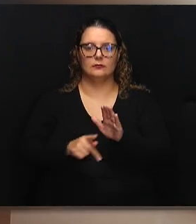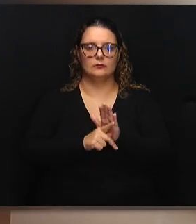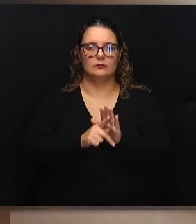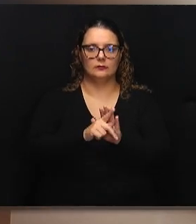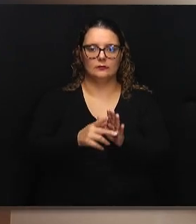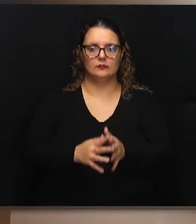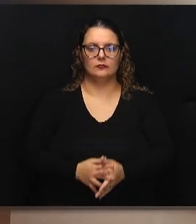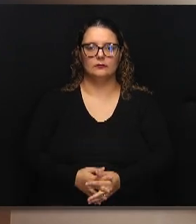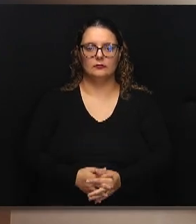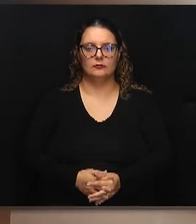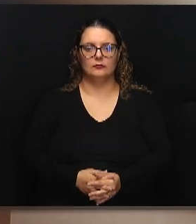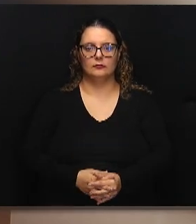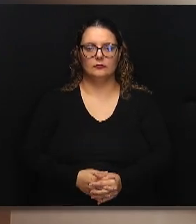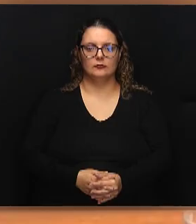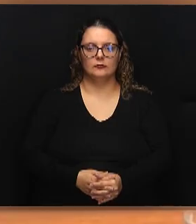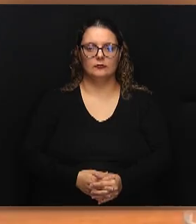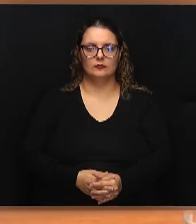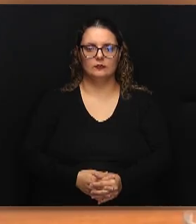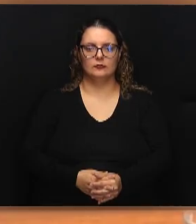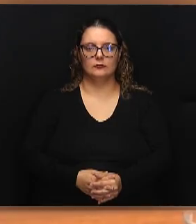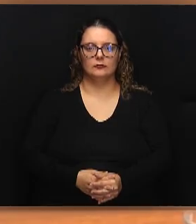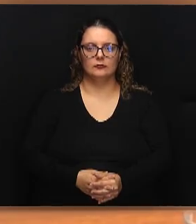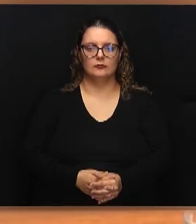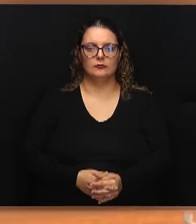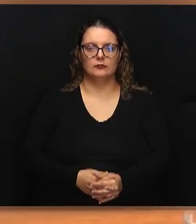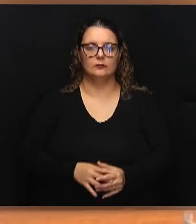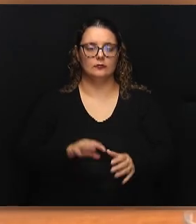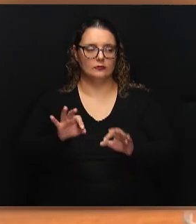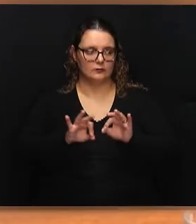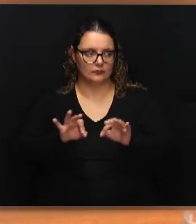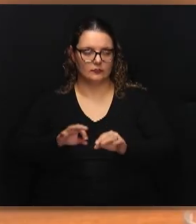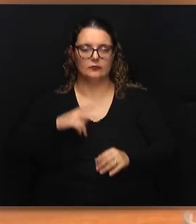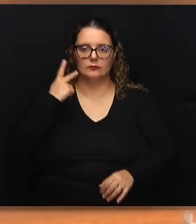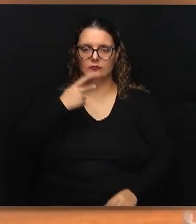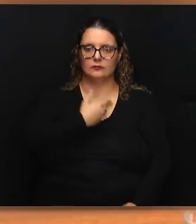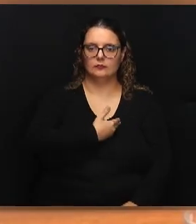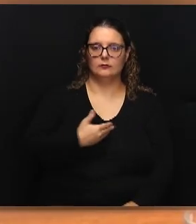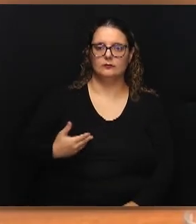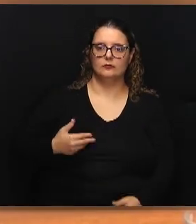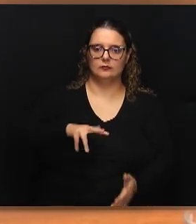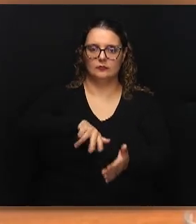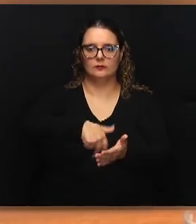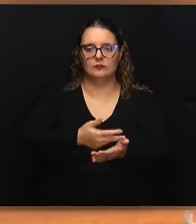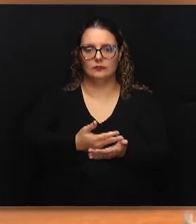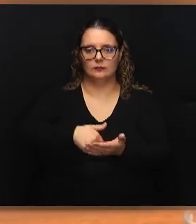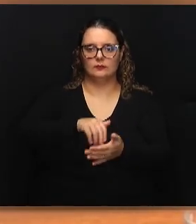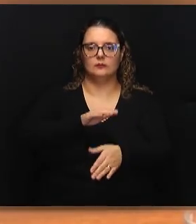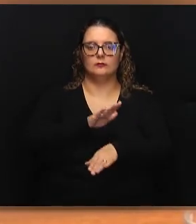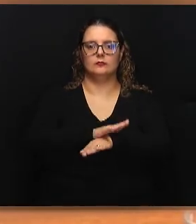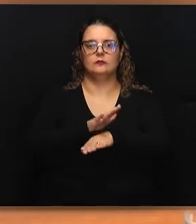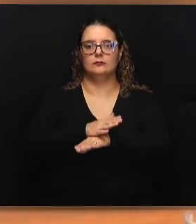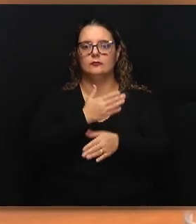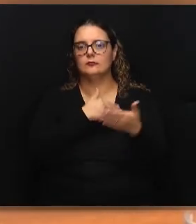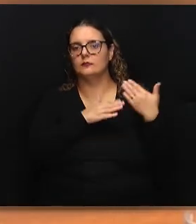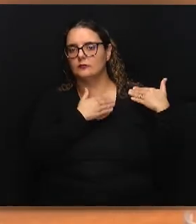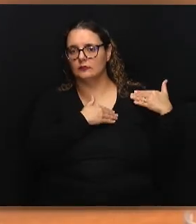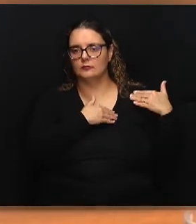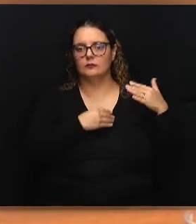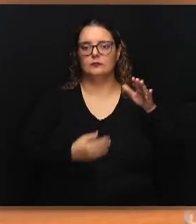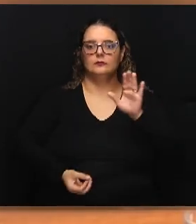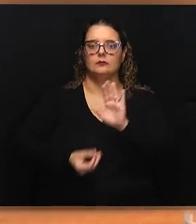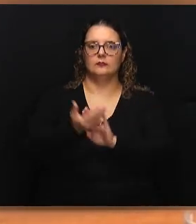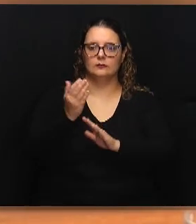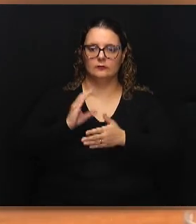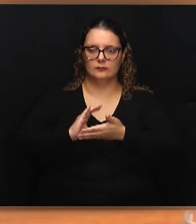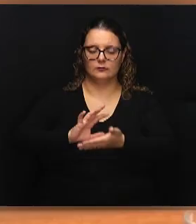a gente mexer com as políticas públicas do hip hop. Lá atrás ajudei na questão da criação do conselho